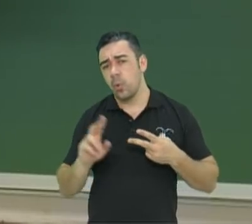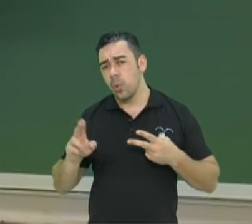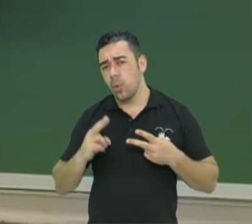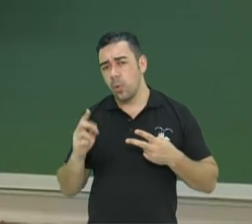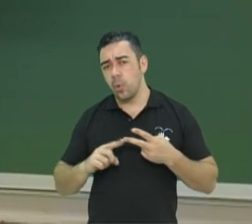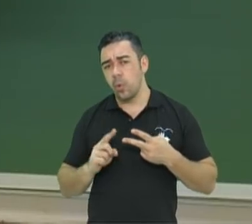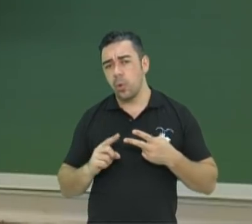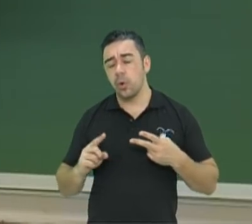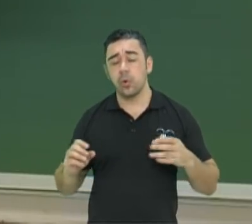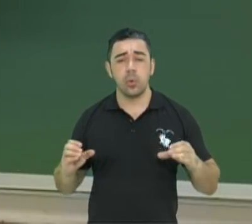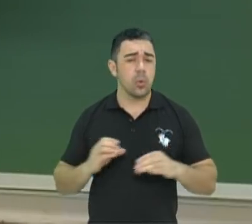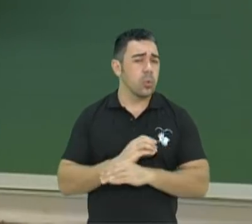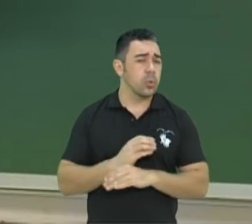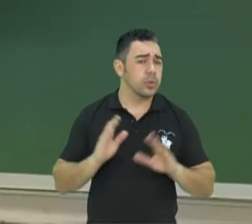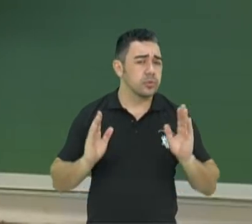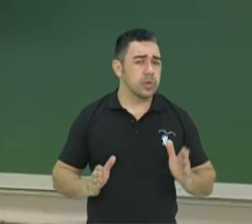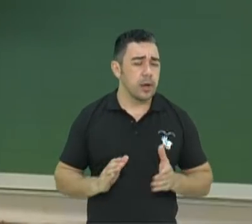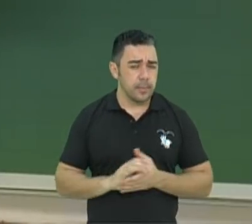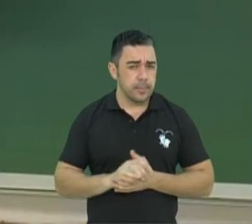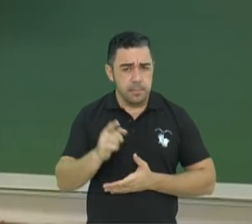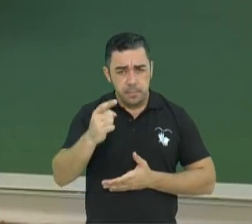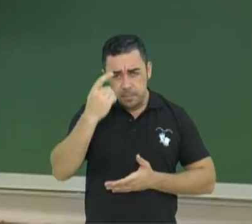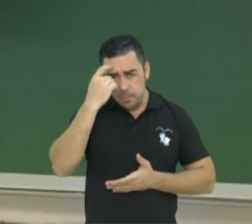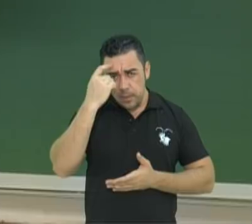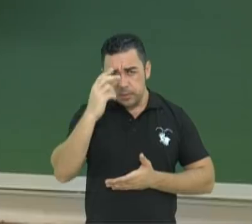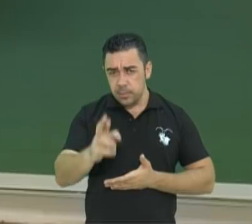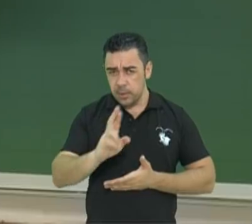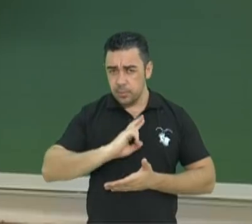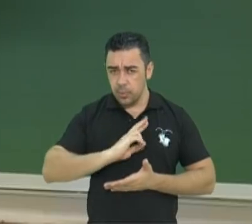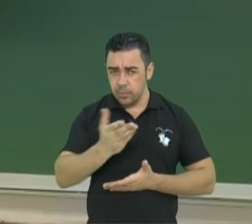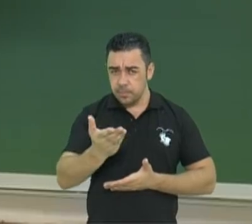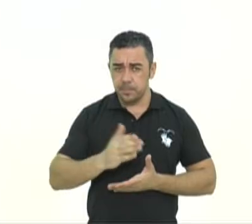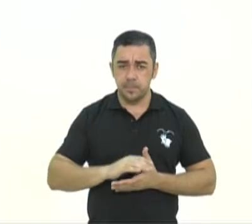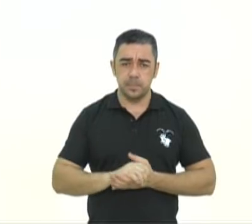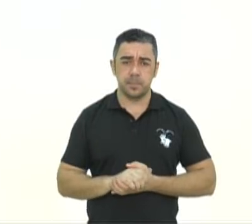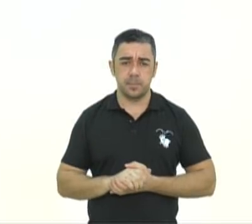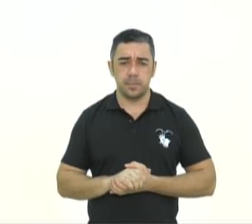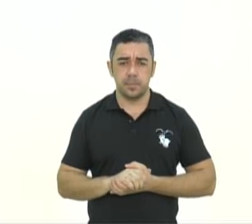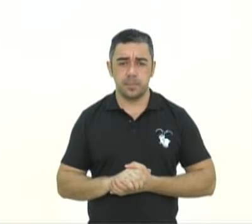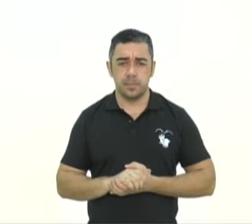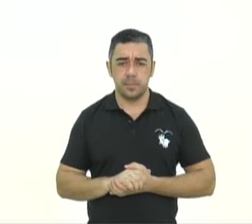indica uma ação passada e já concluída? Pensa um pouquinho e já voltamos.